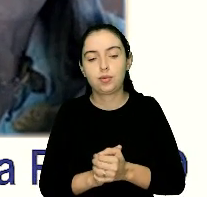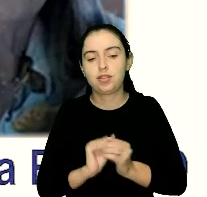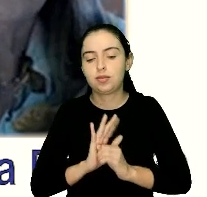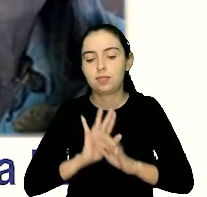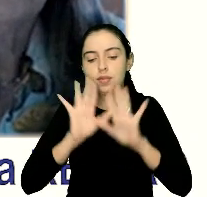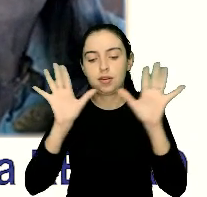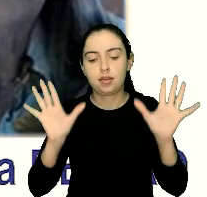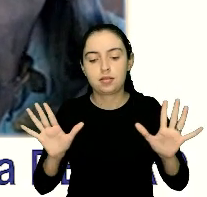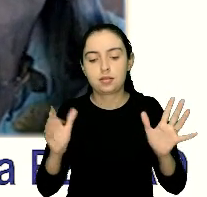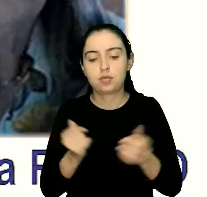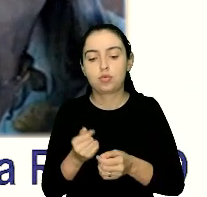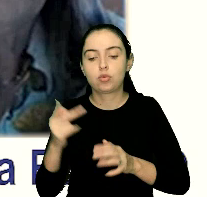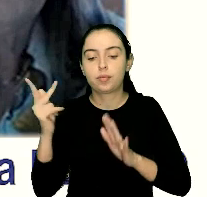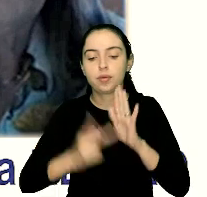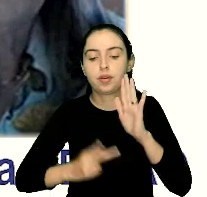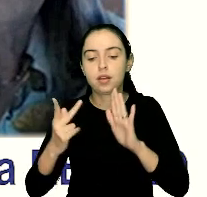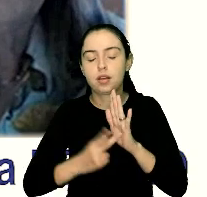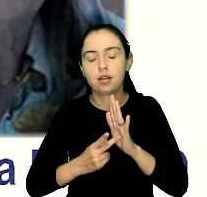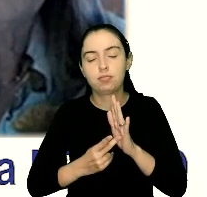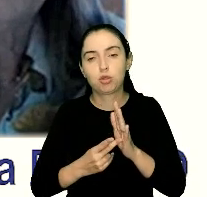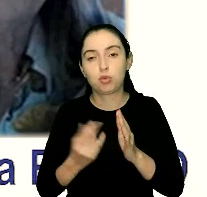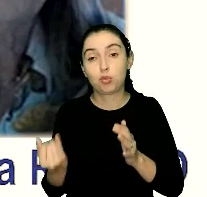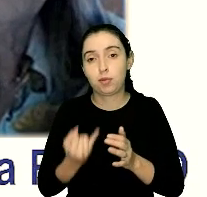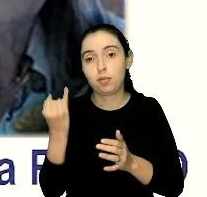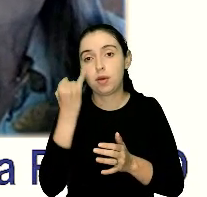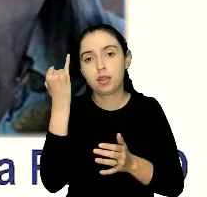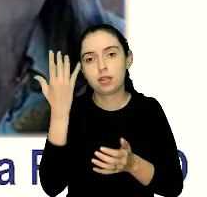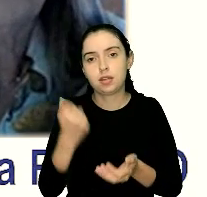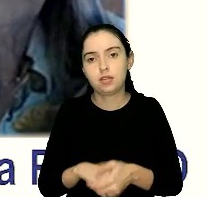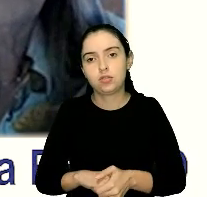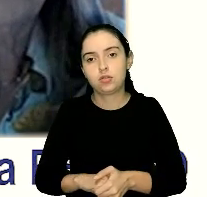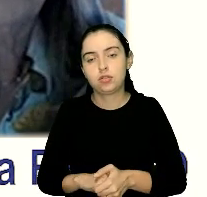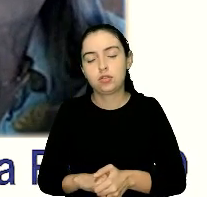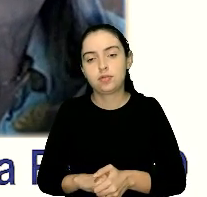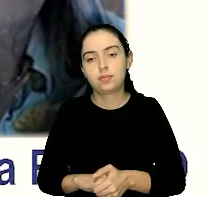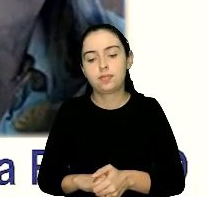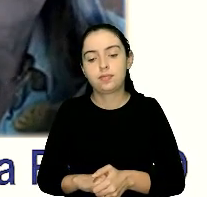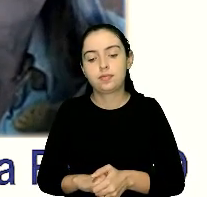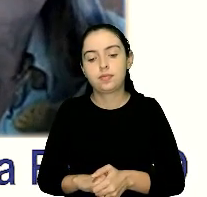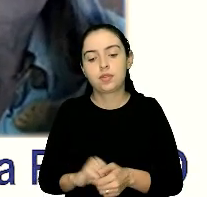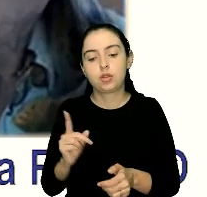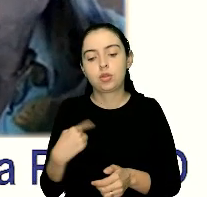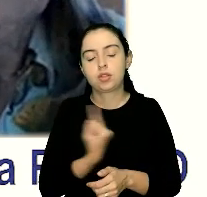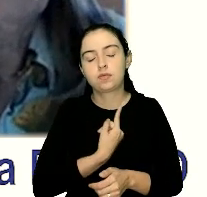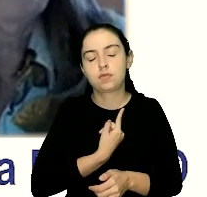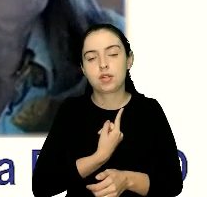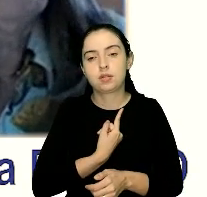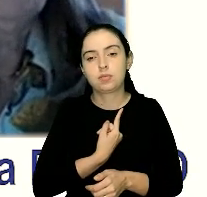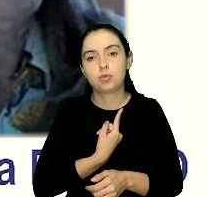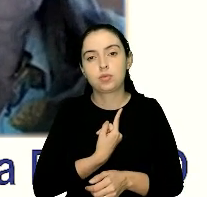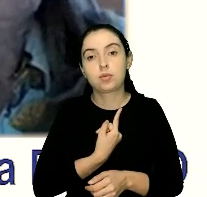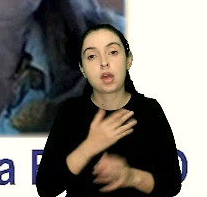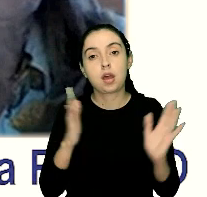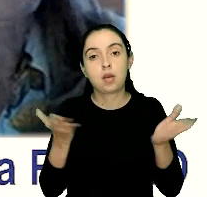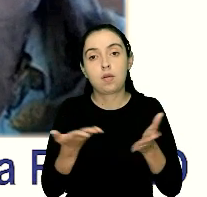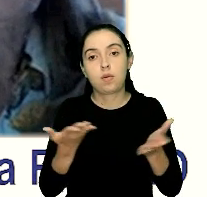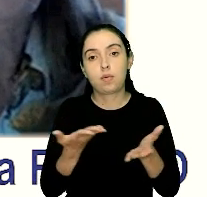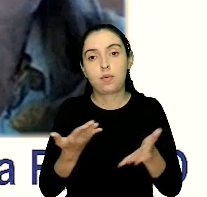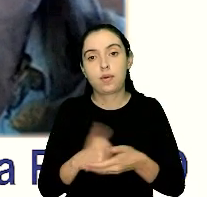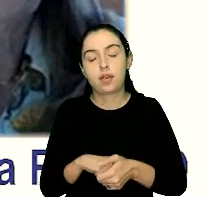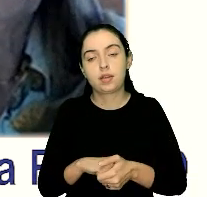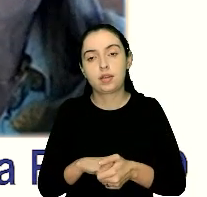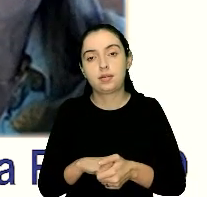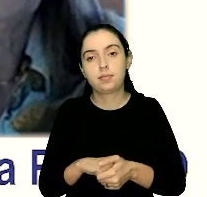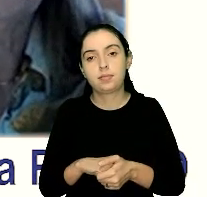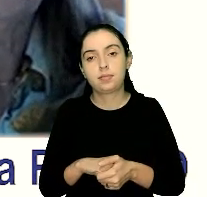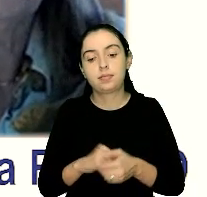tão importante. E nós vamos, então, agora passar para